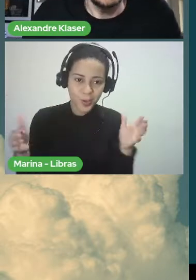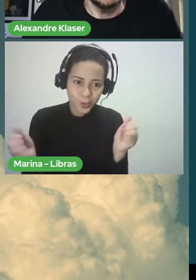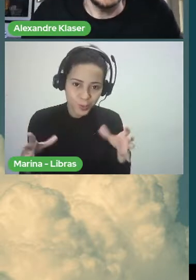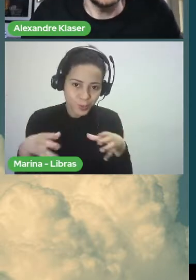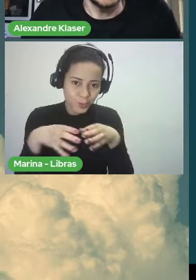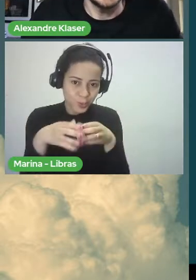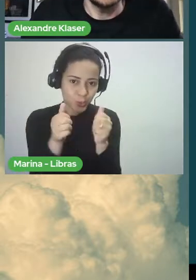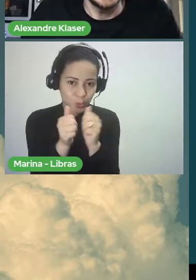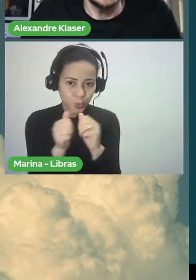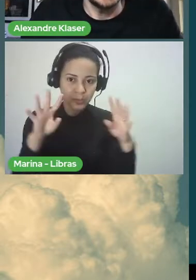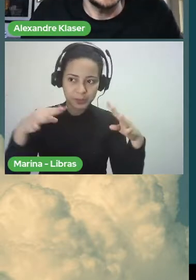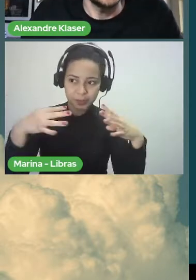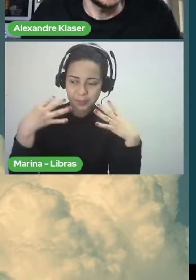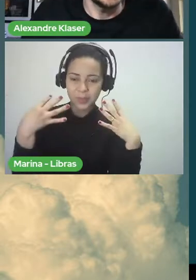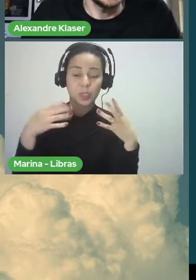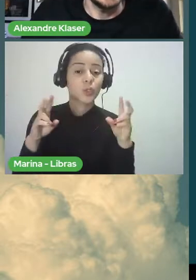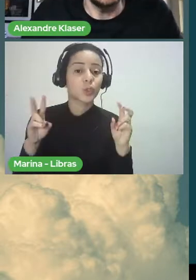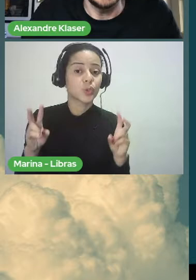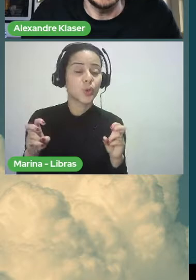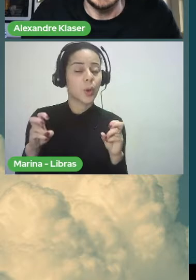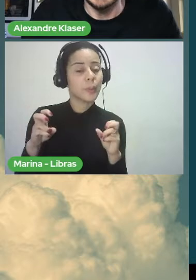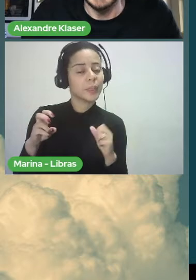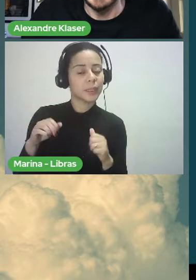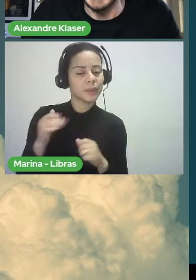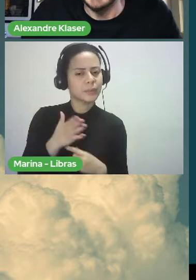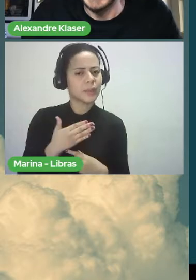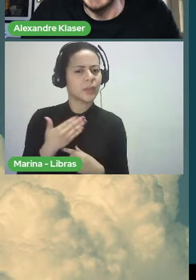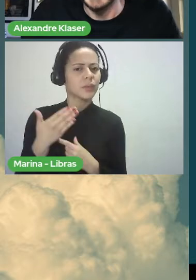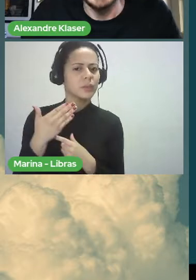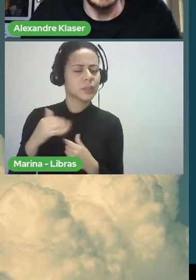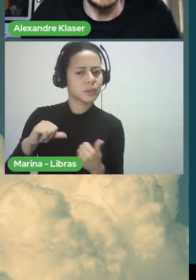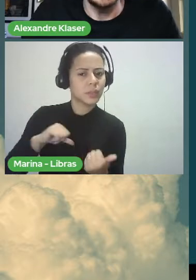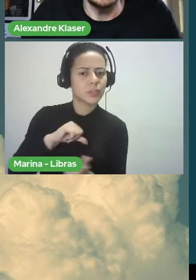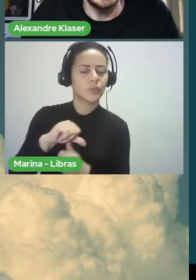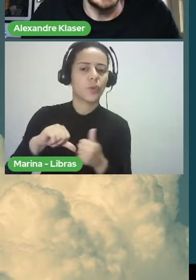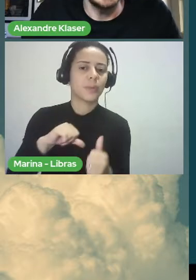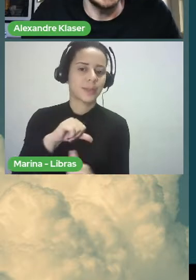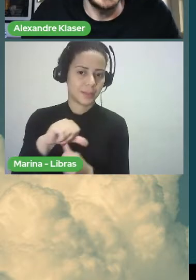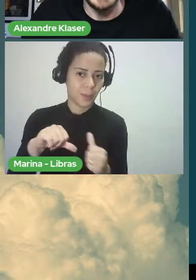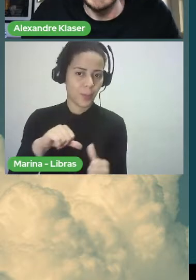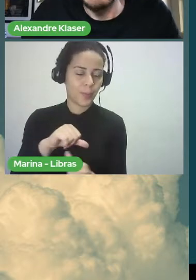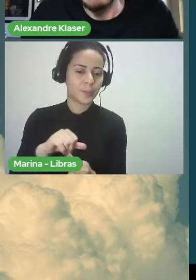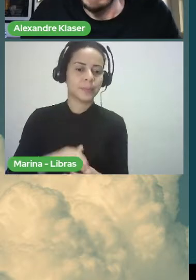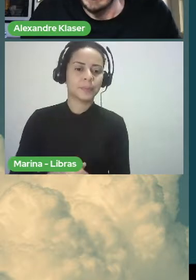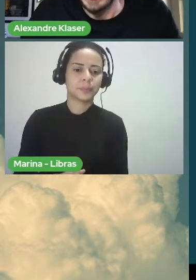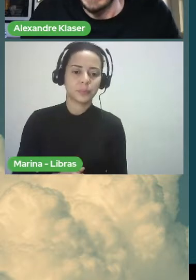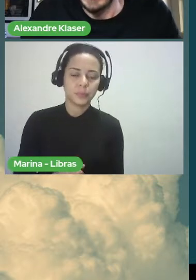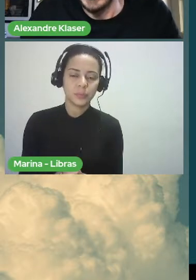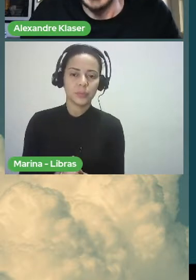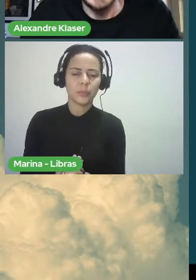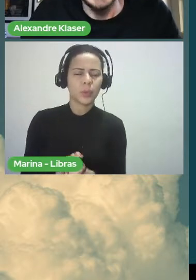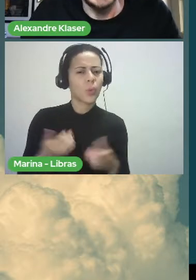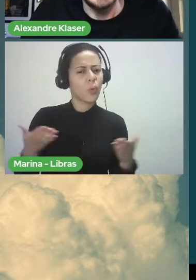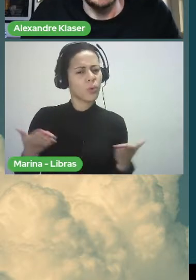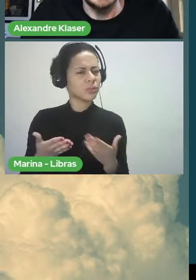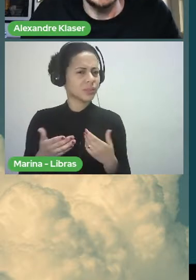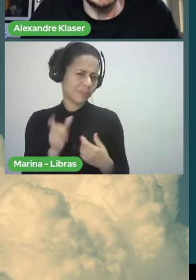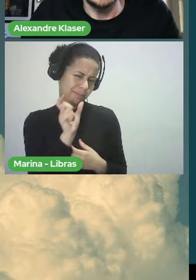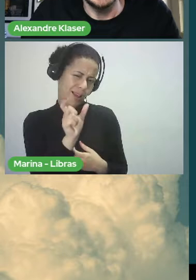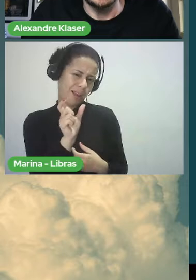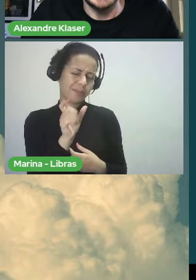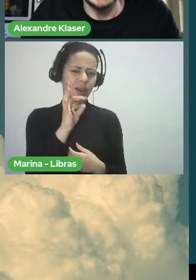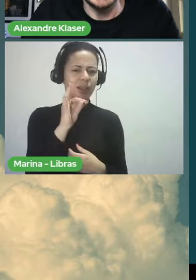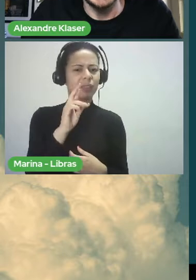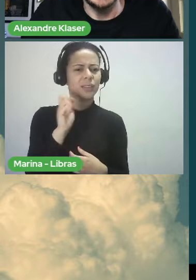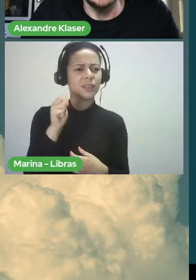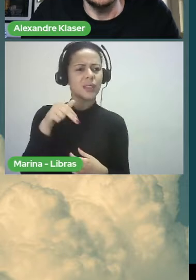dos impactos da transformação digital no dia a dia de equipes, que a transformação em si é um tema muito na moda hoje em dia, e eu queria tomar esse tempo, né, dada a